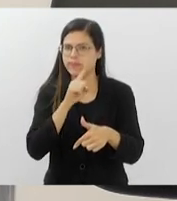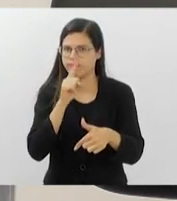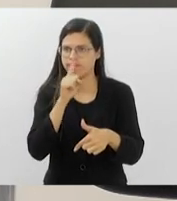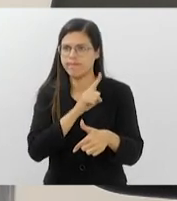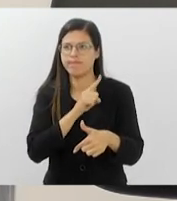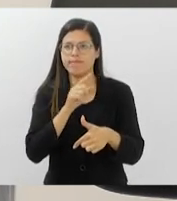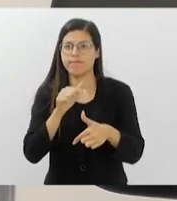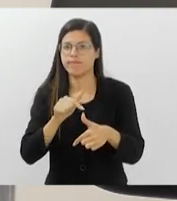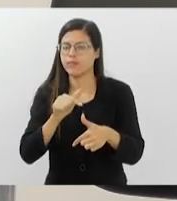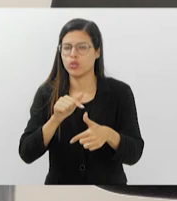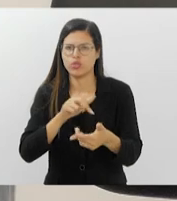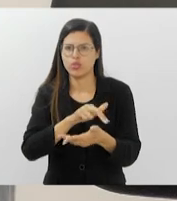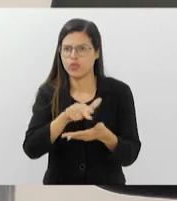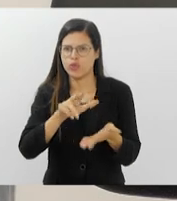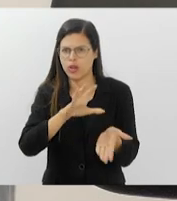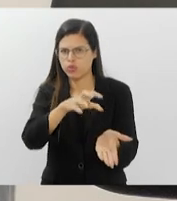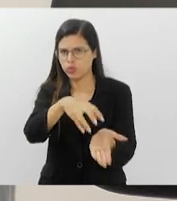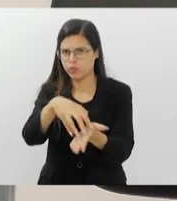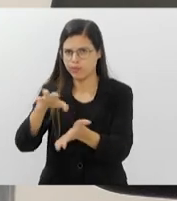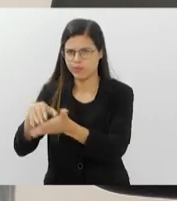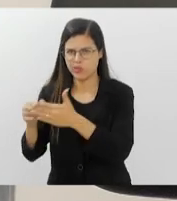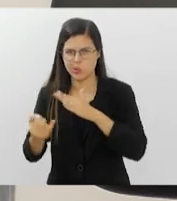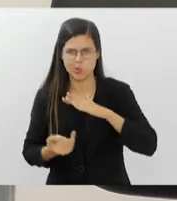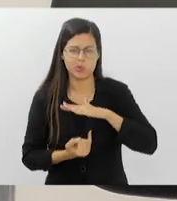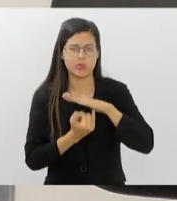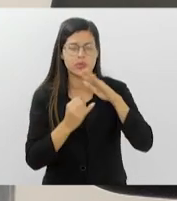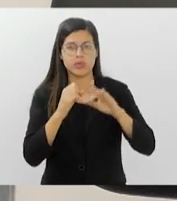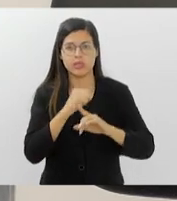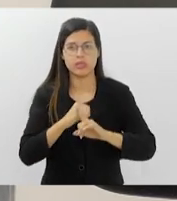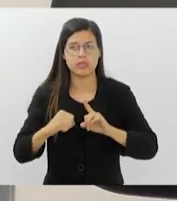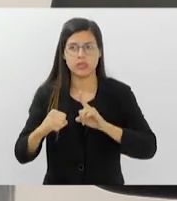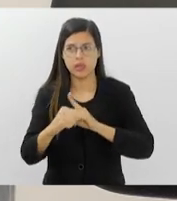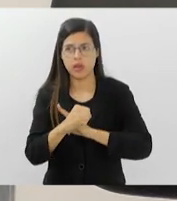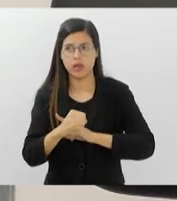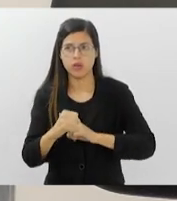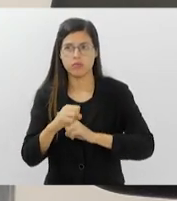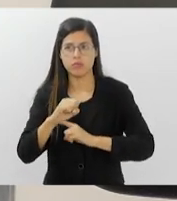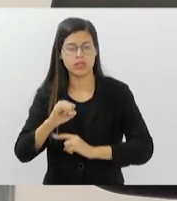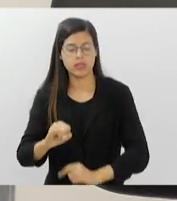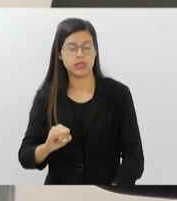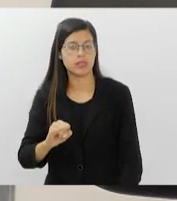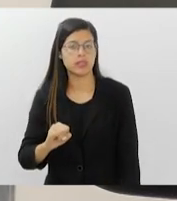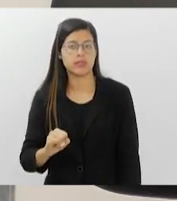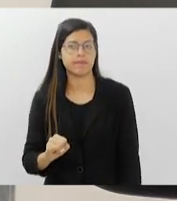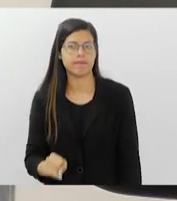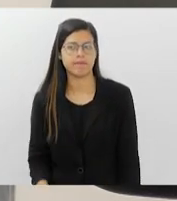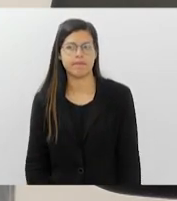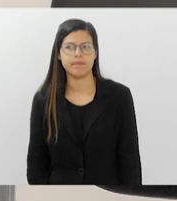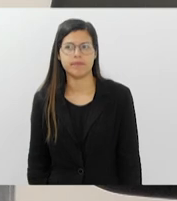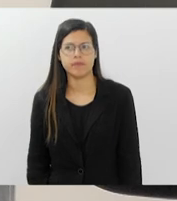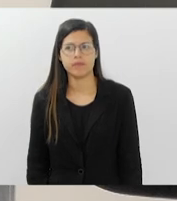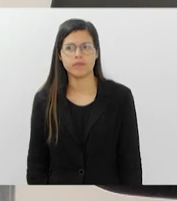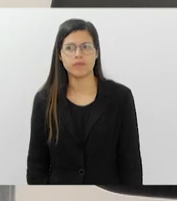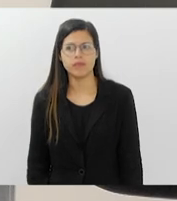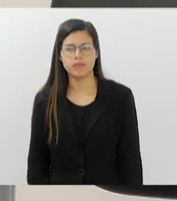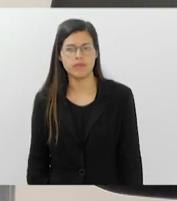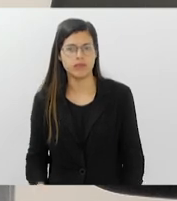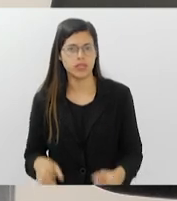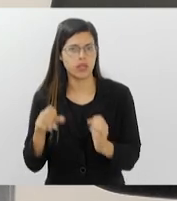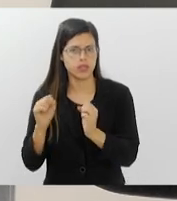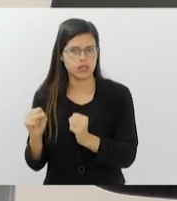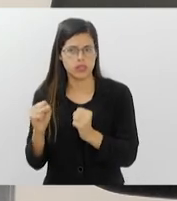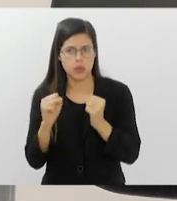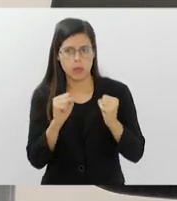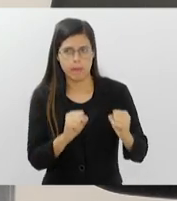de muitas organizações sociais se você também transfere esses poderes